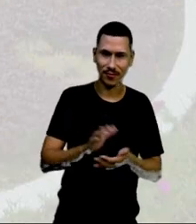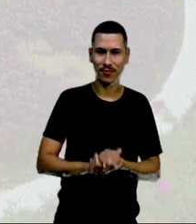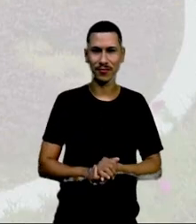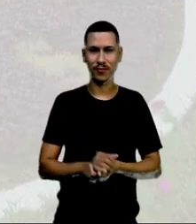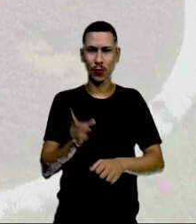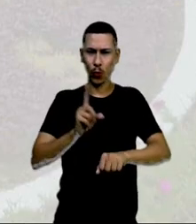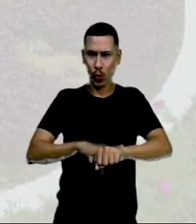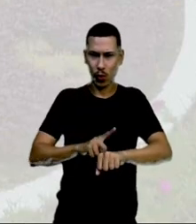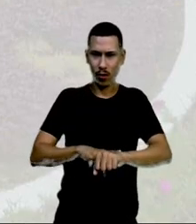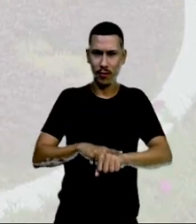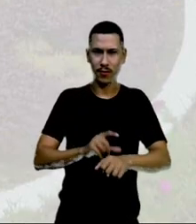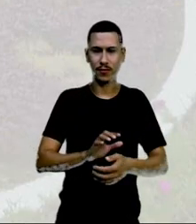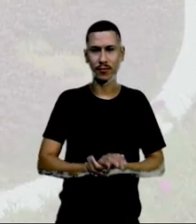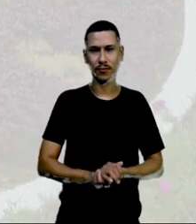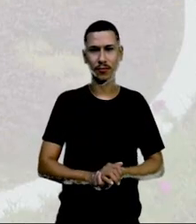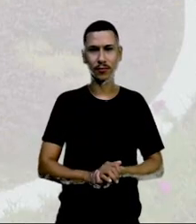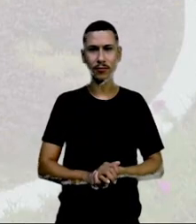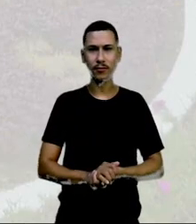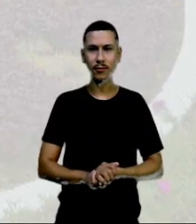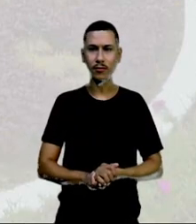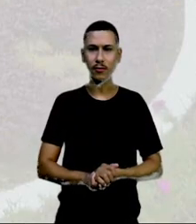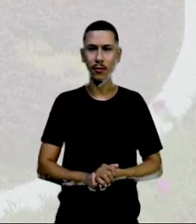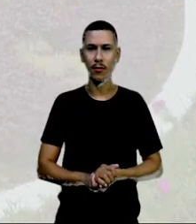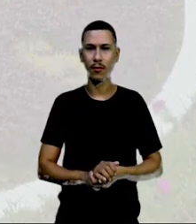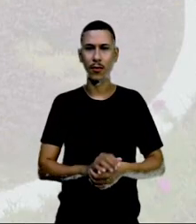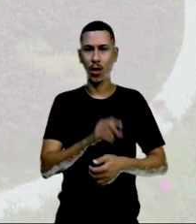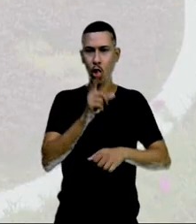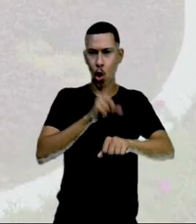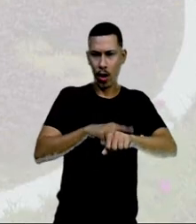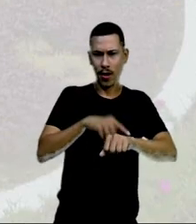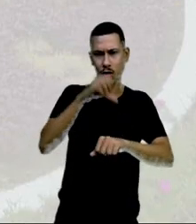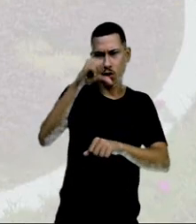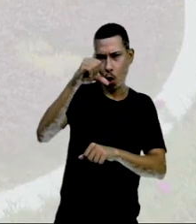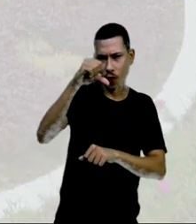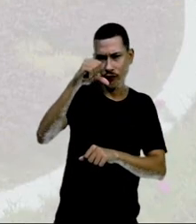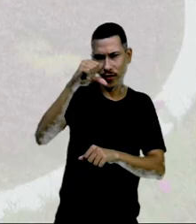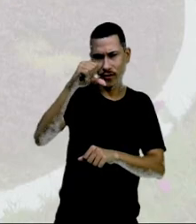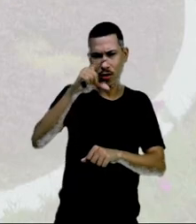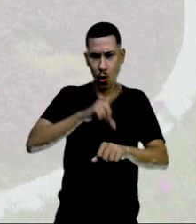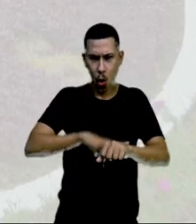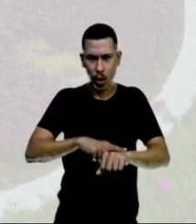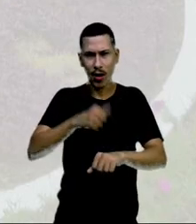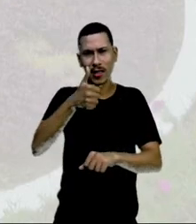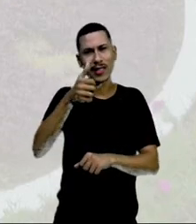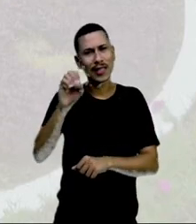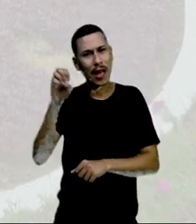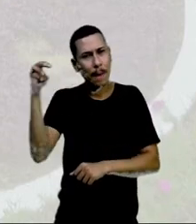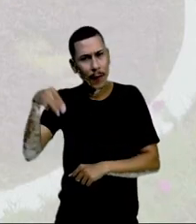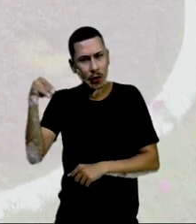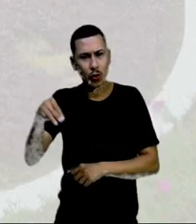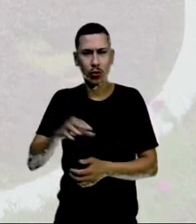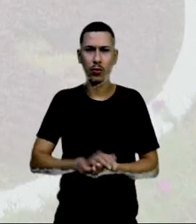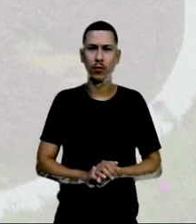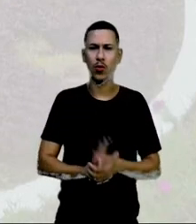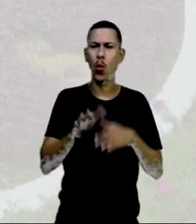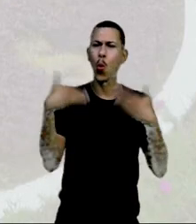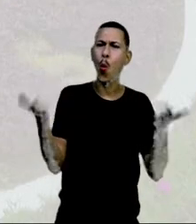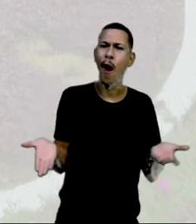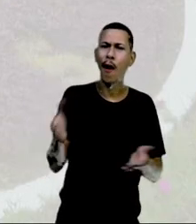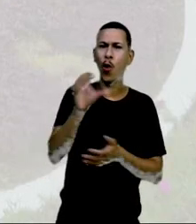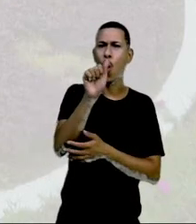horário aqui agora, das 9h10, qual o ângulo que foi formado? 90,